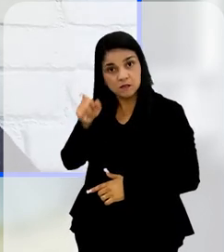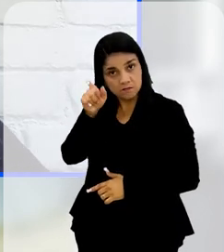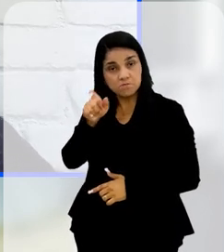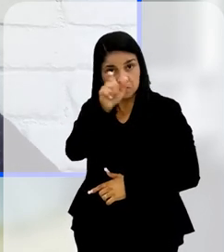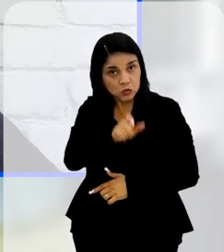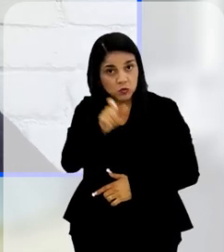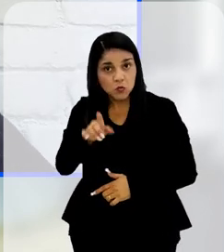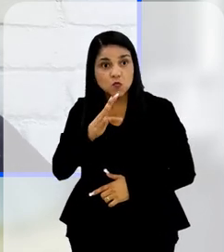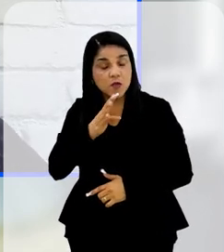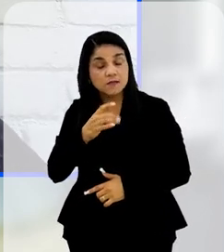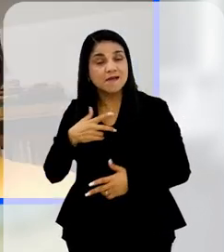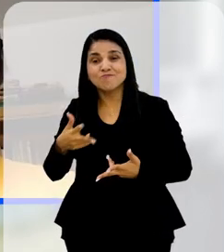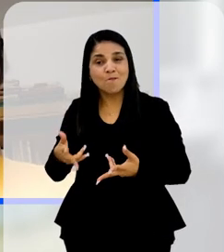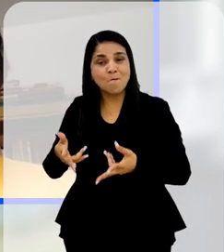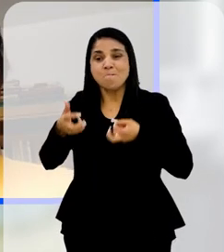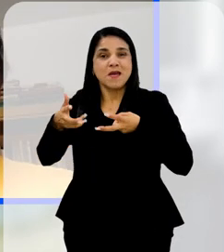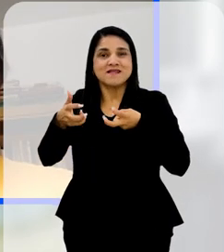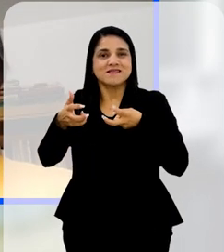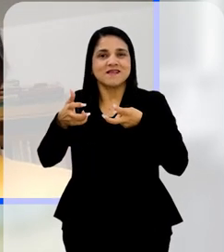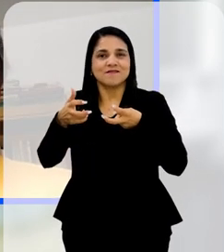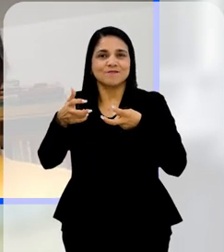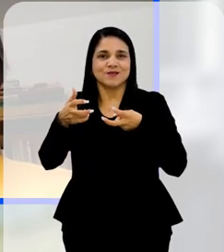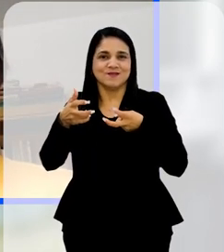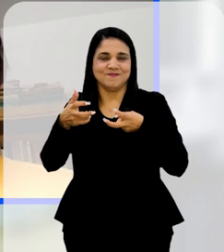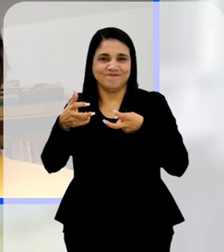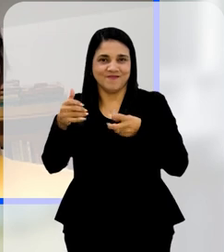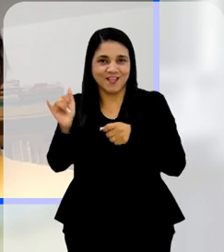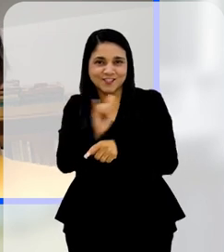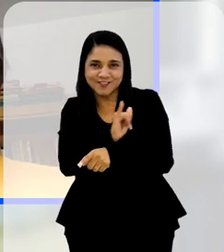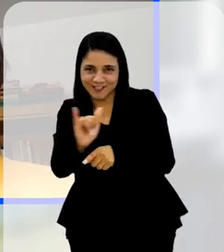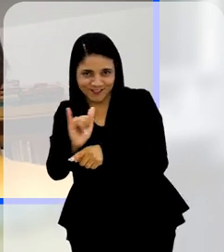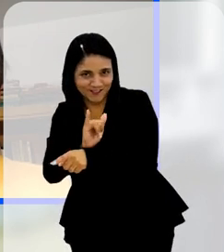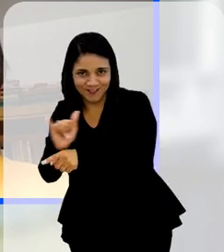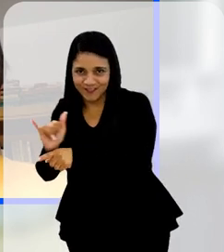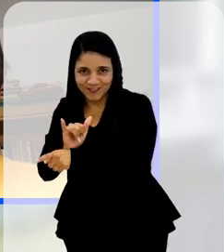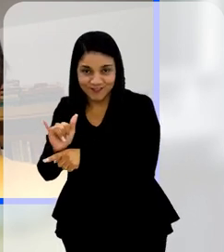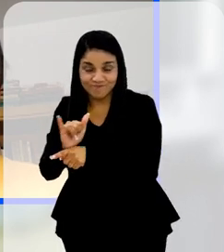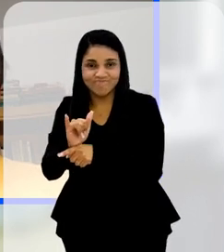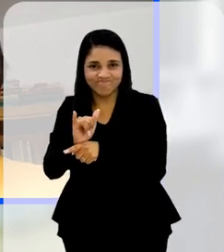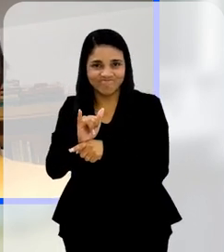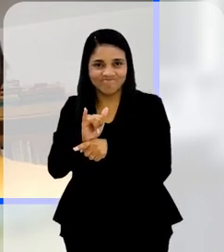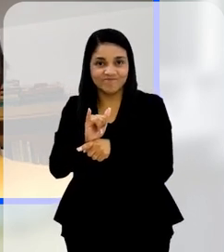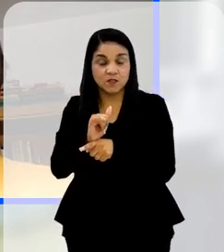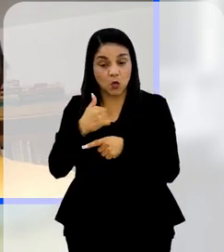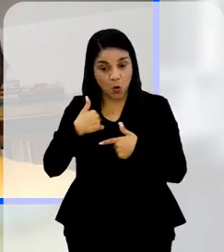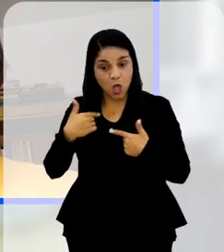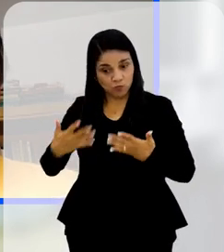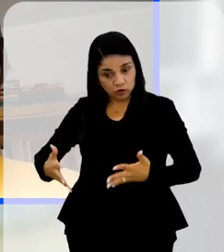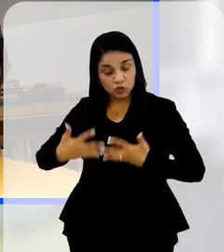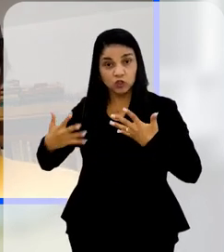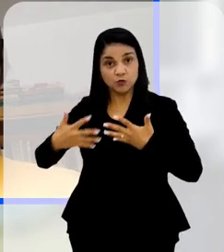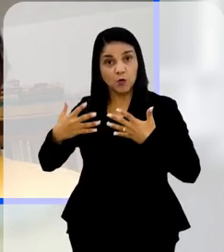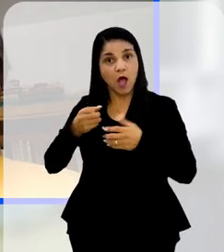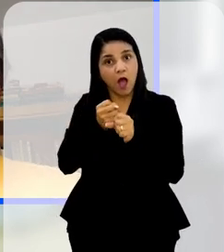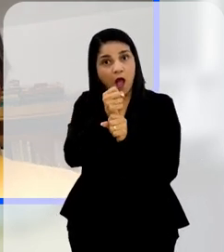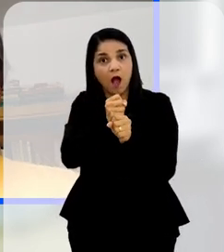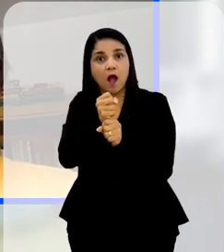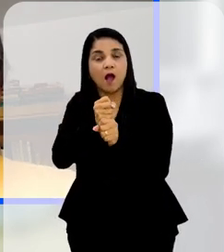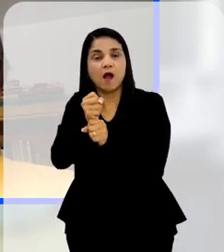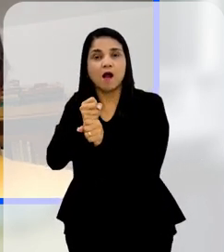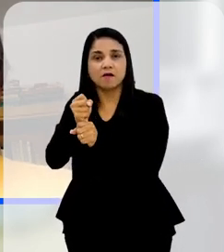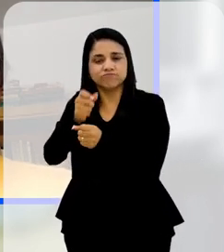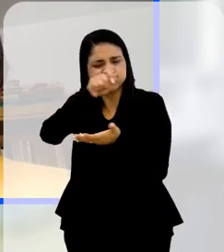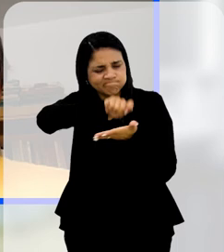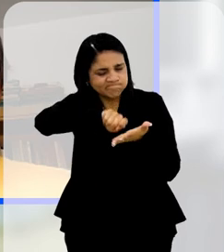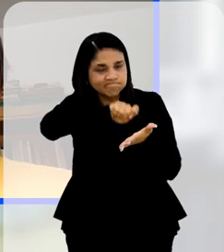eram percebidos na sua dimensão estratégica. Então, muitas vezes, eu fui muito estimulado durante muitos anos